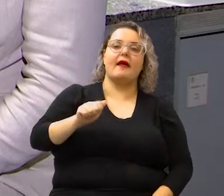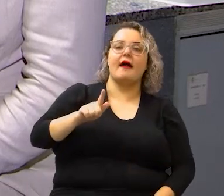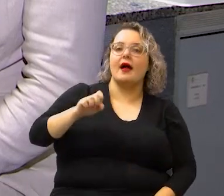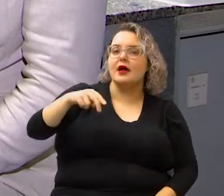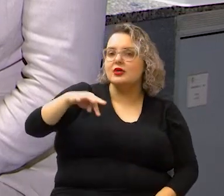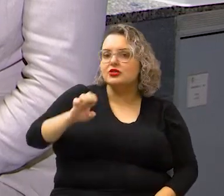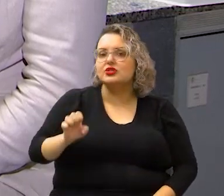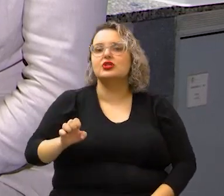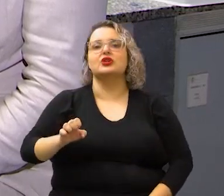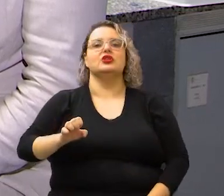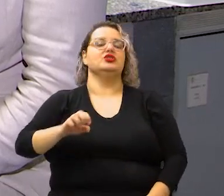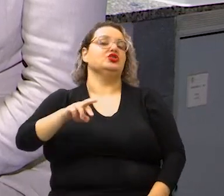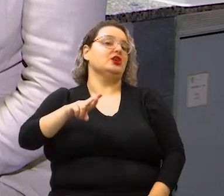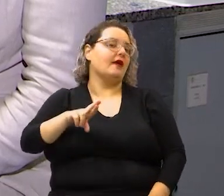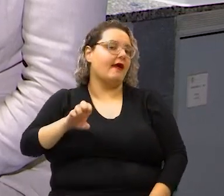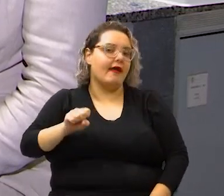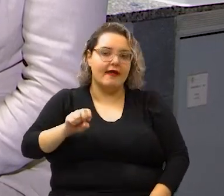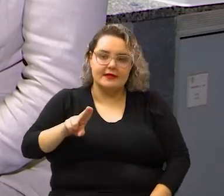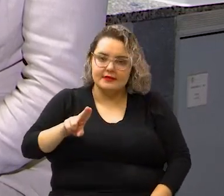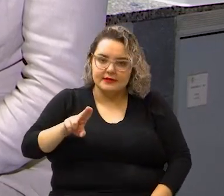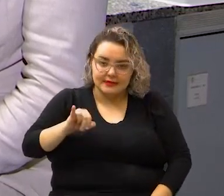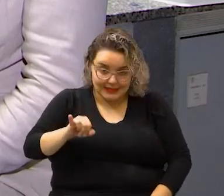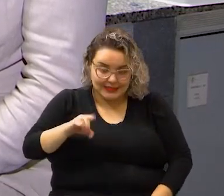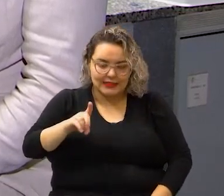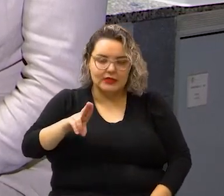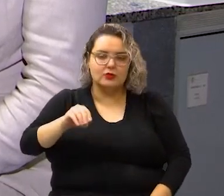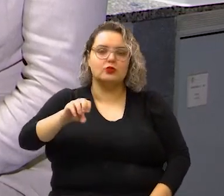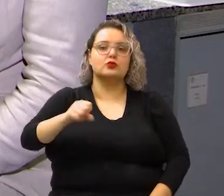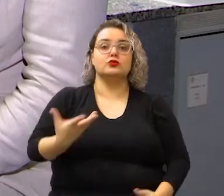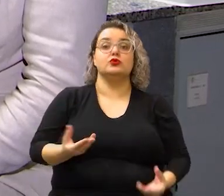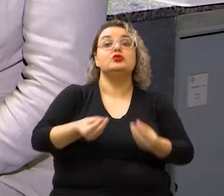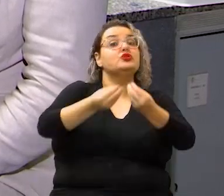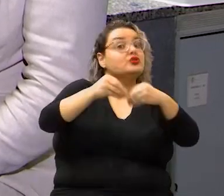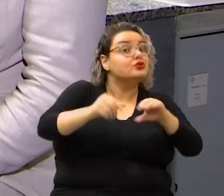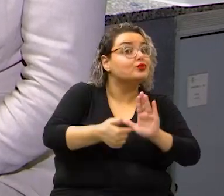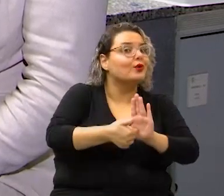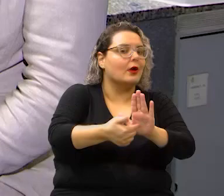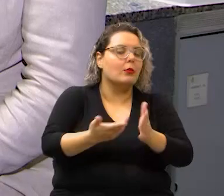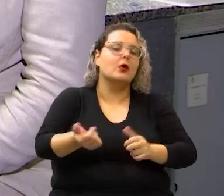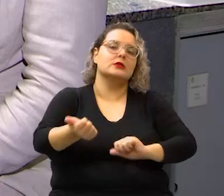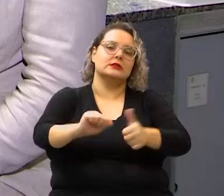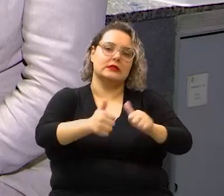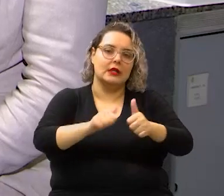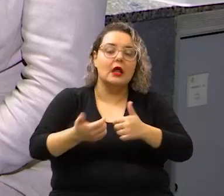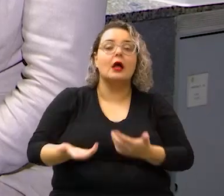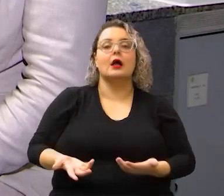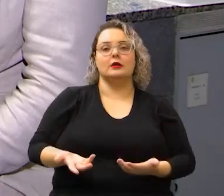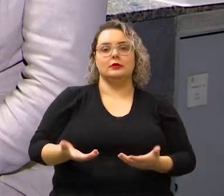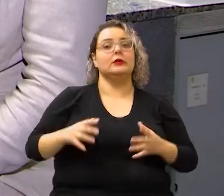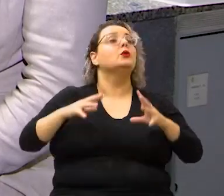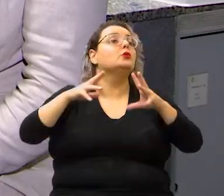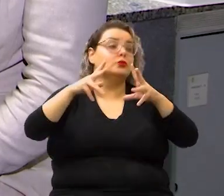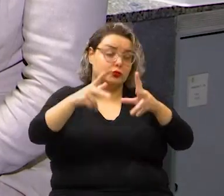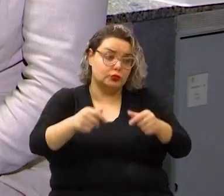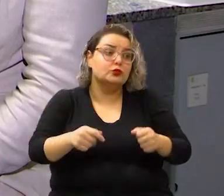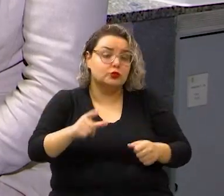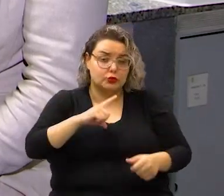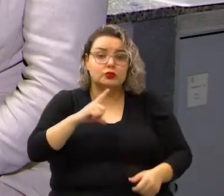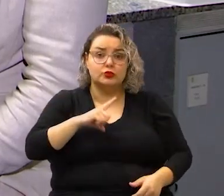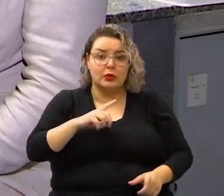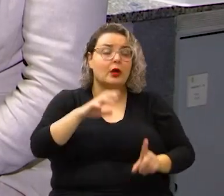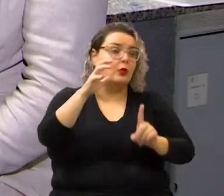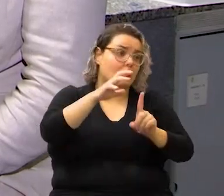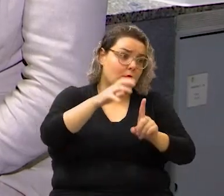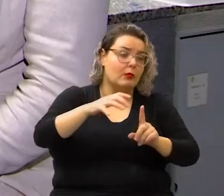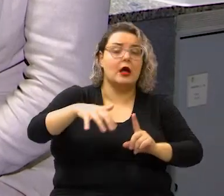reagentes químicos, produzem resíduos, que destroem a amostra que está sendo analisada. Então, tudo